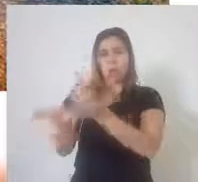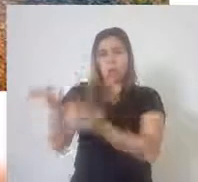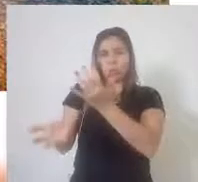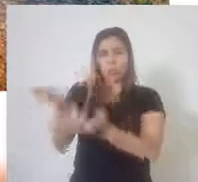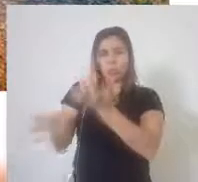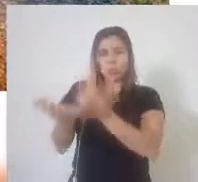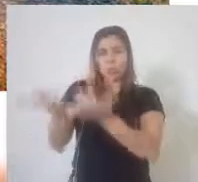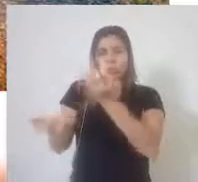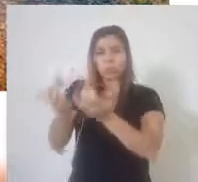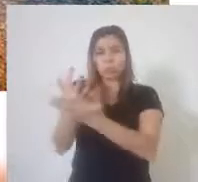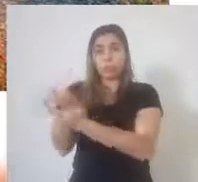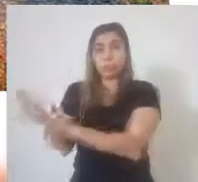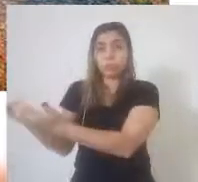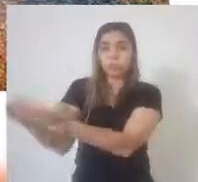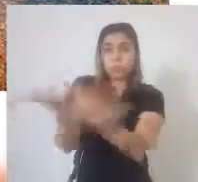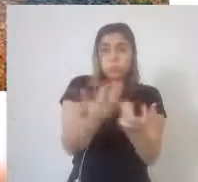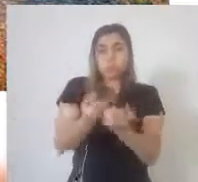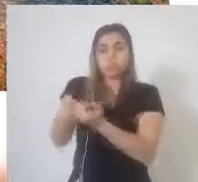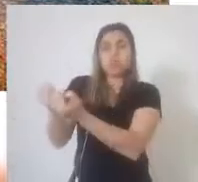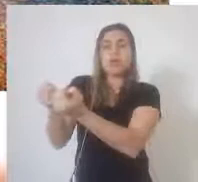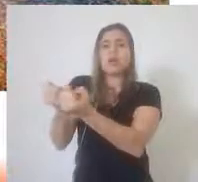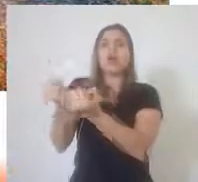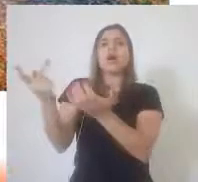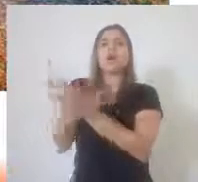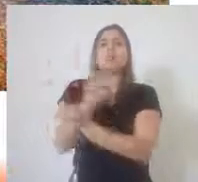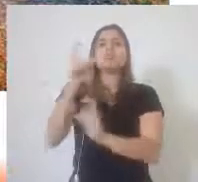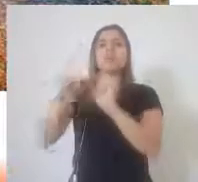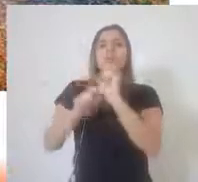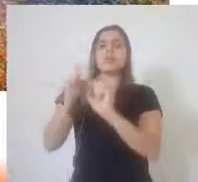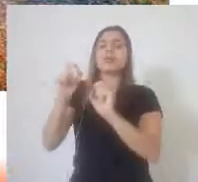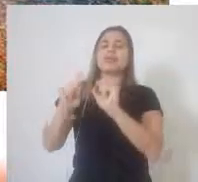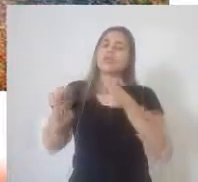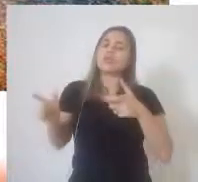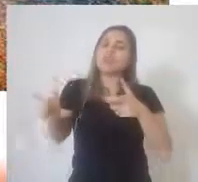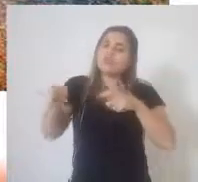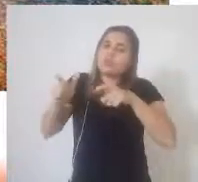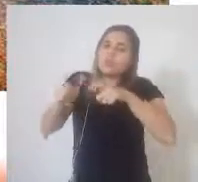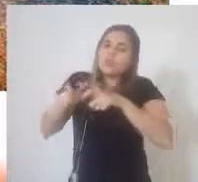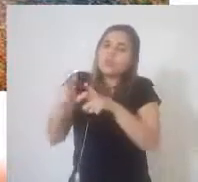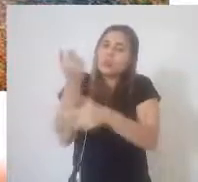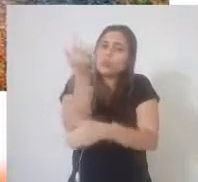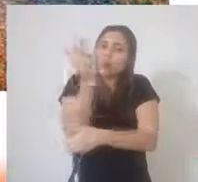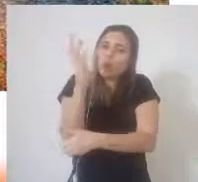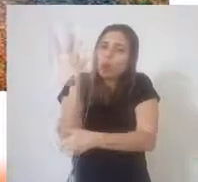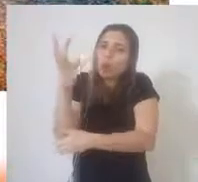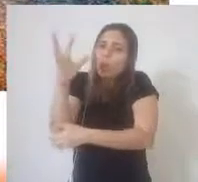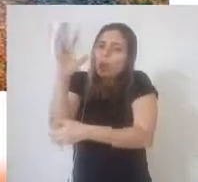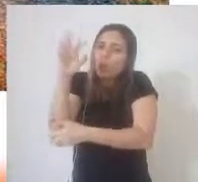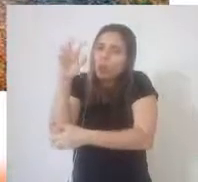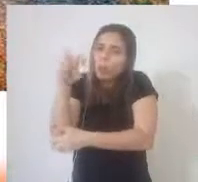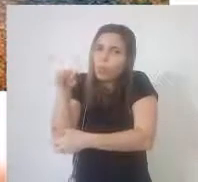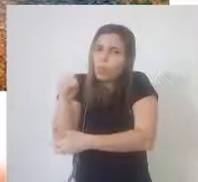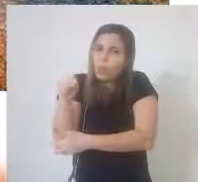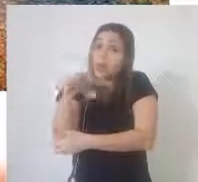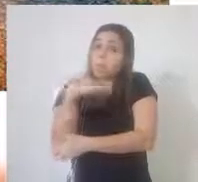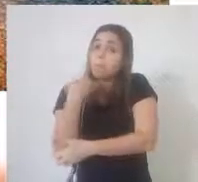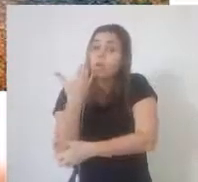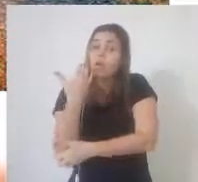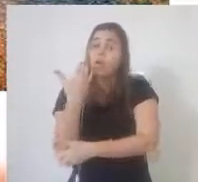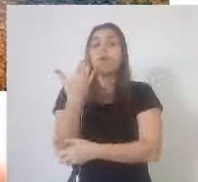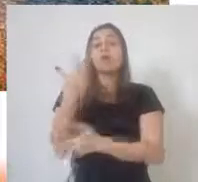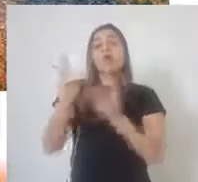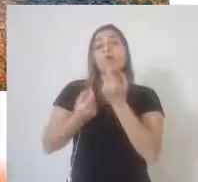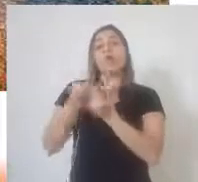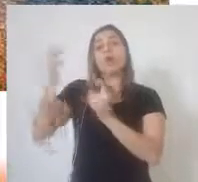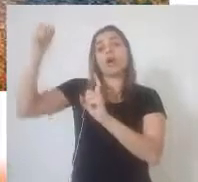desmatamento. O que vai acontecer? Reduz-se a quantidade de produtores dos vegetais, eles foram tirados ou